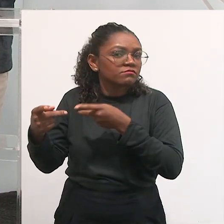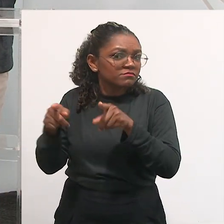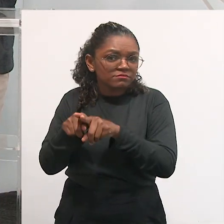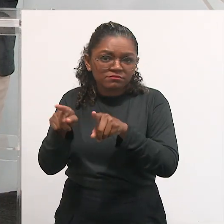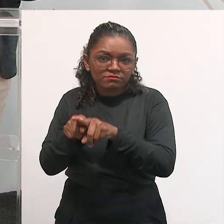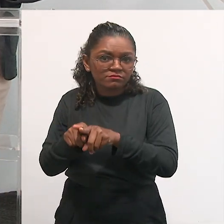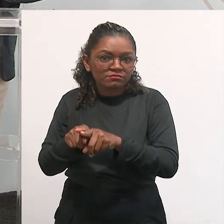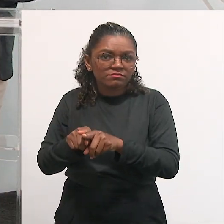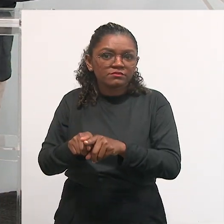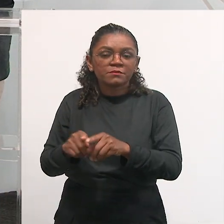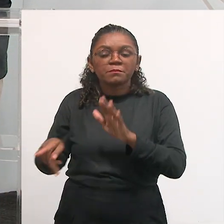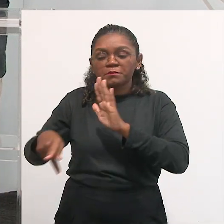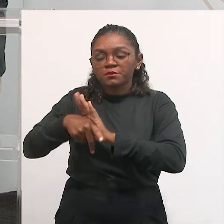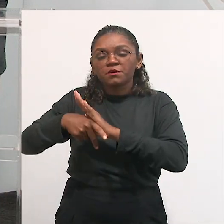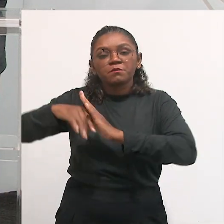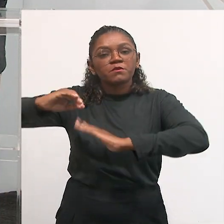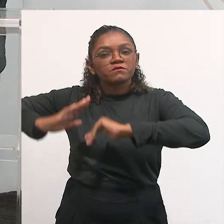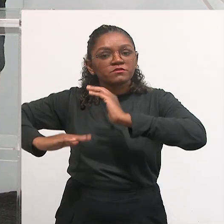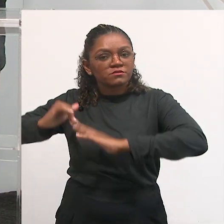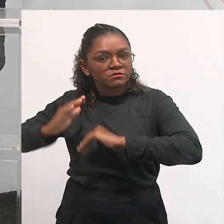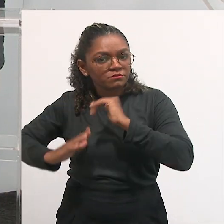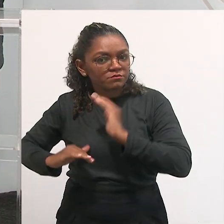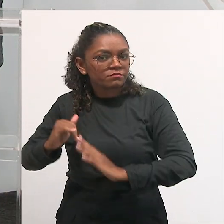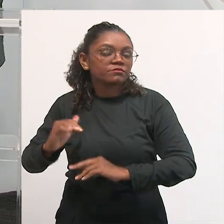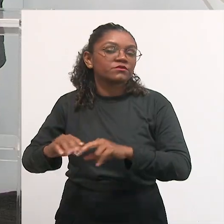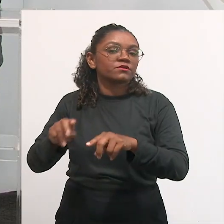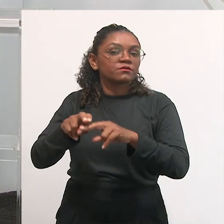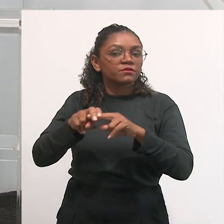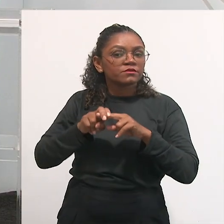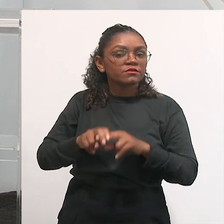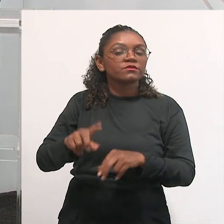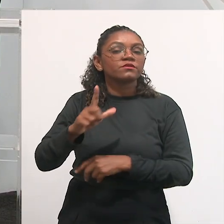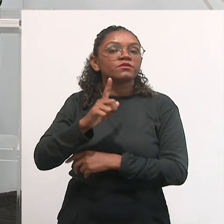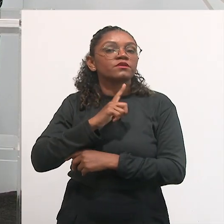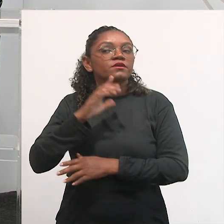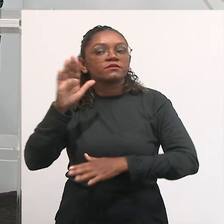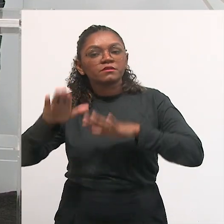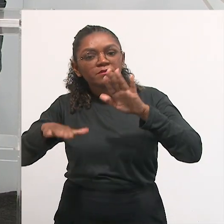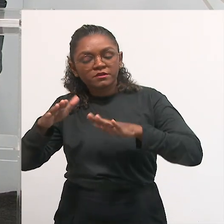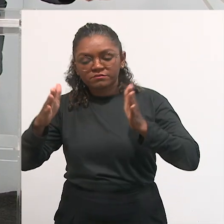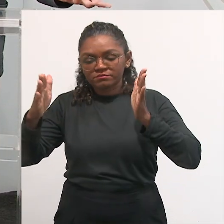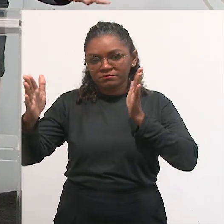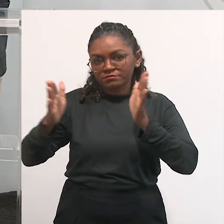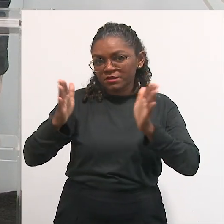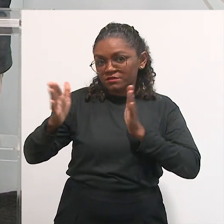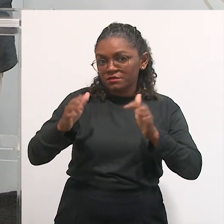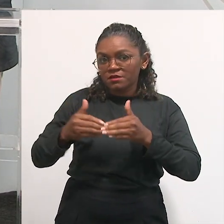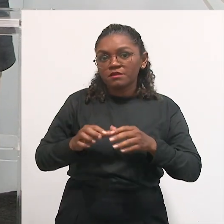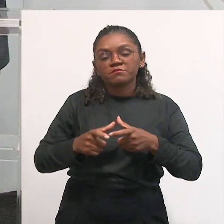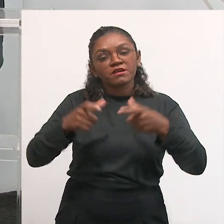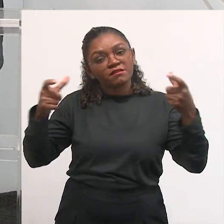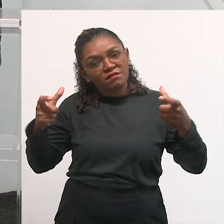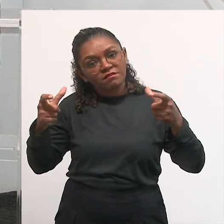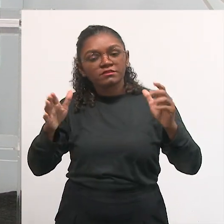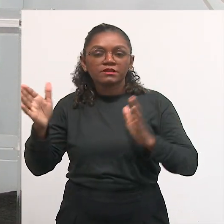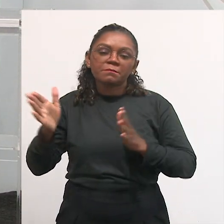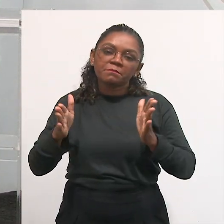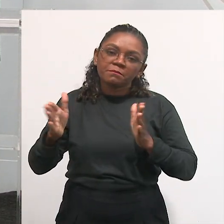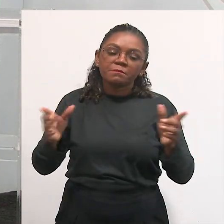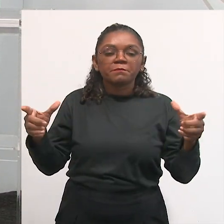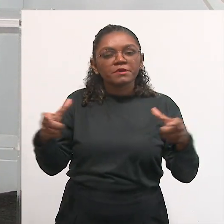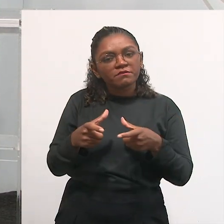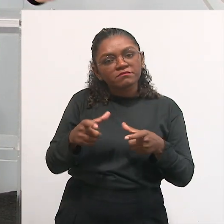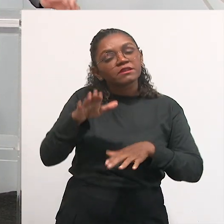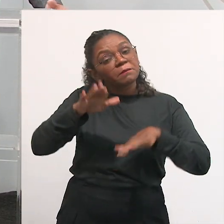cunho profissional, né? Então tem projetos que eles vão ter uma fase maior de tempo, uma duração maior, outros uma fase menor. Mas